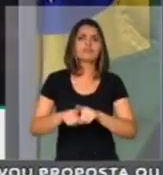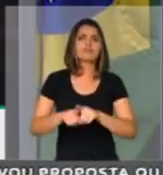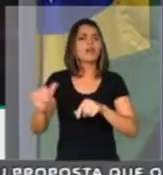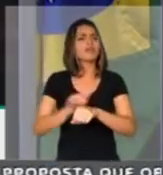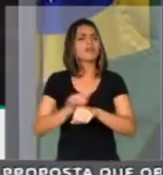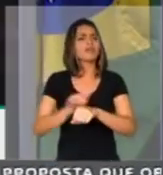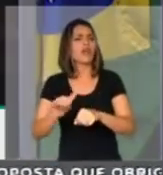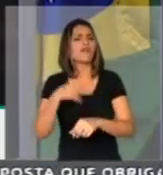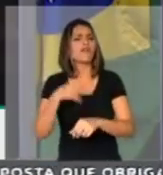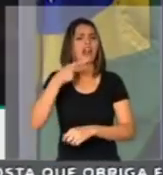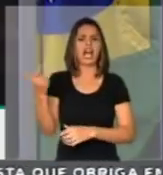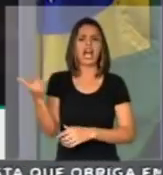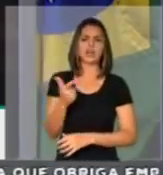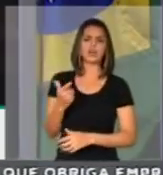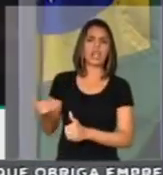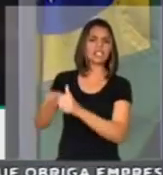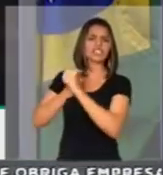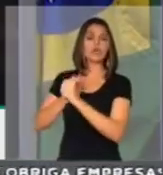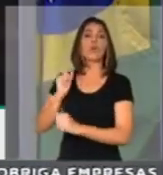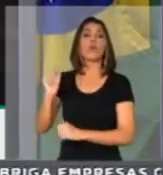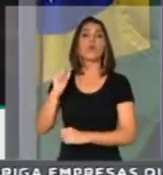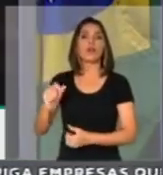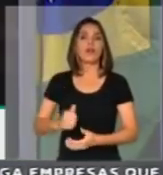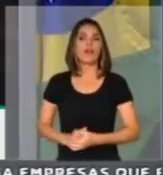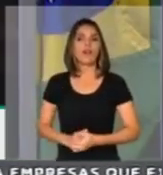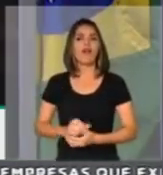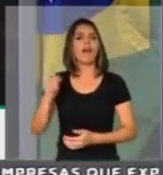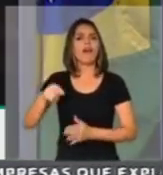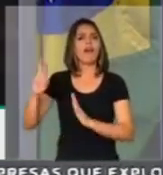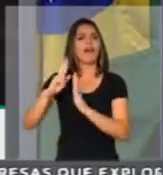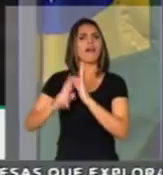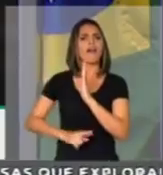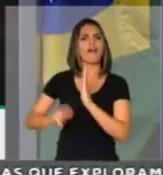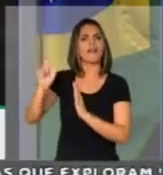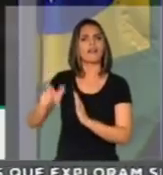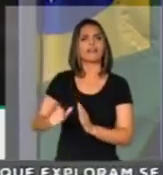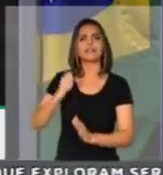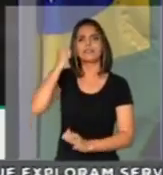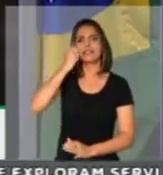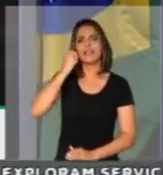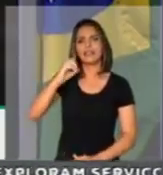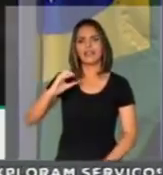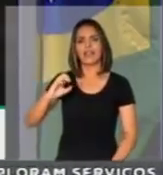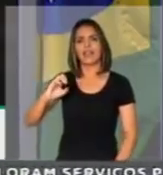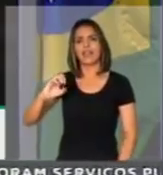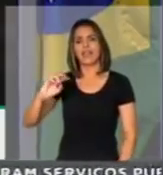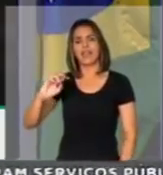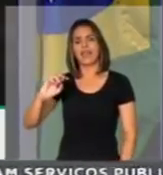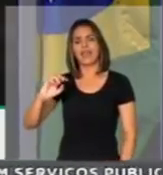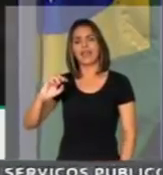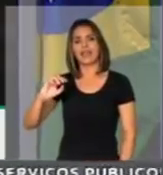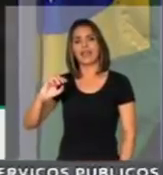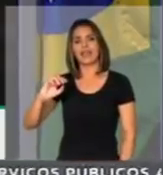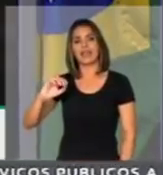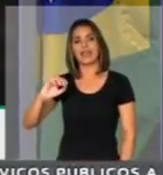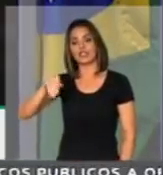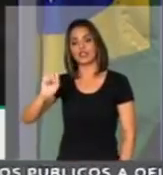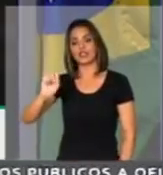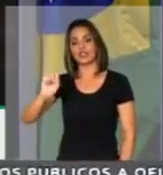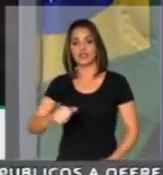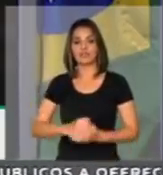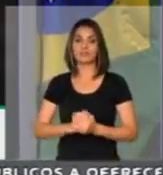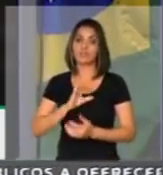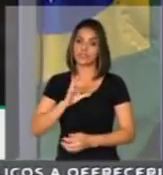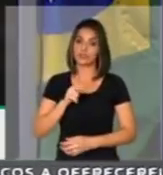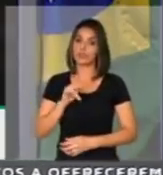utilizadas para falar que não existe rombo é o tal do relatório do senador Hélio José, né, na suposta ou na dita CPI